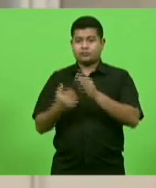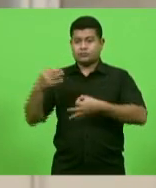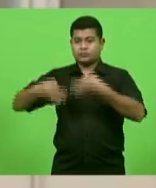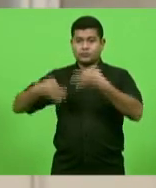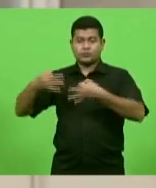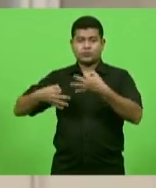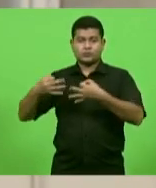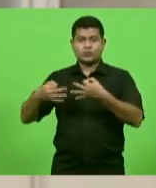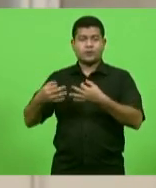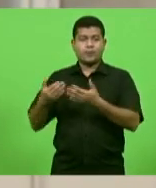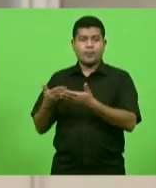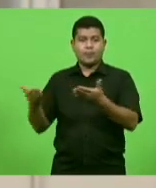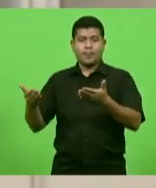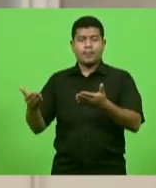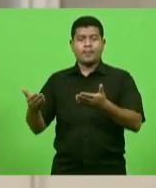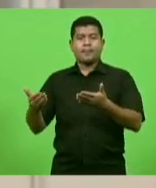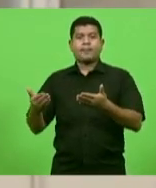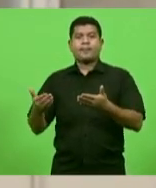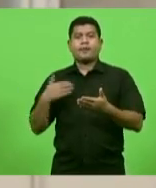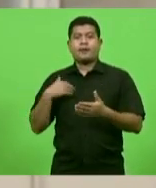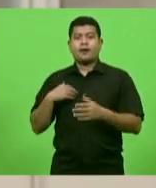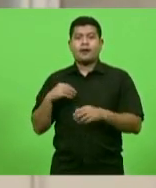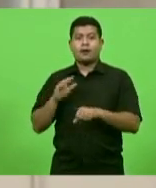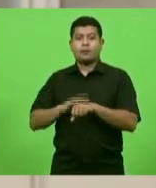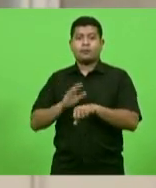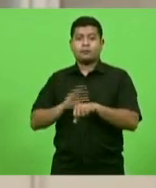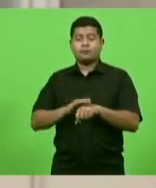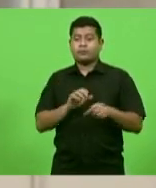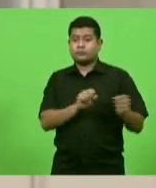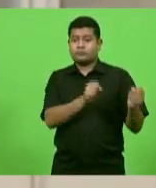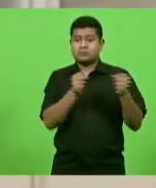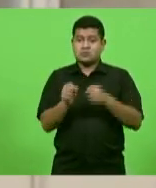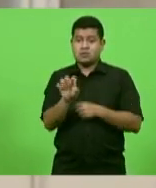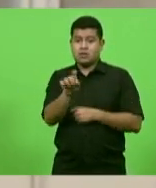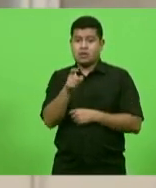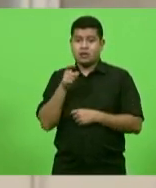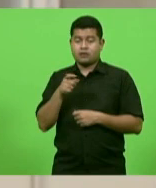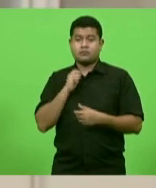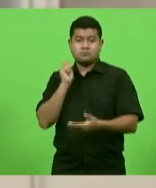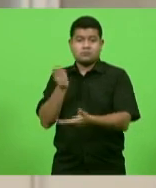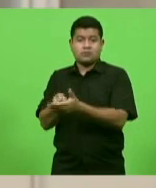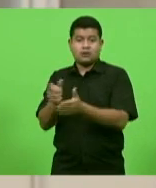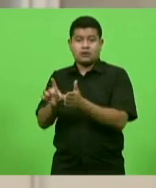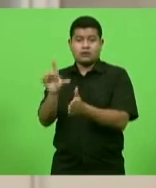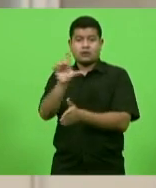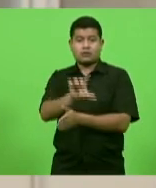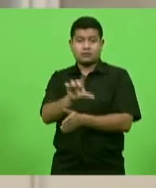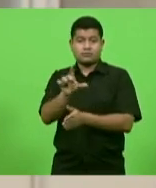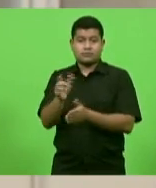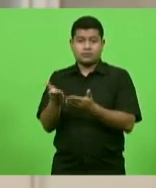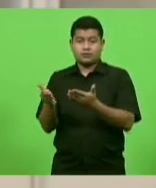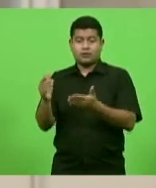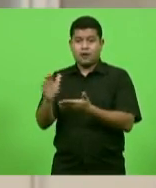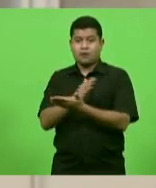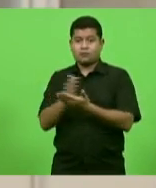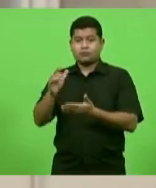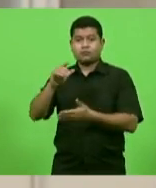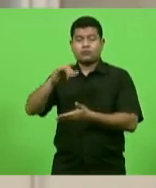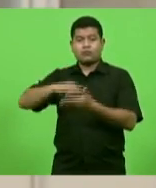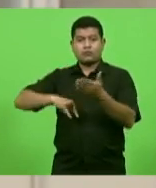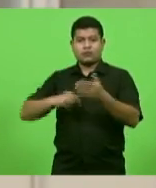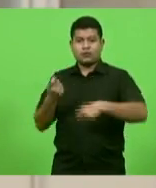Estadual uma prerrogativa o poder executivo de efetuar o pagamento antecipado de contratos